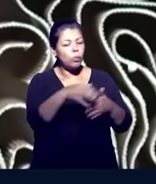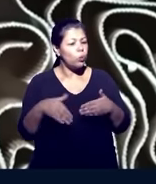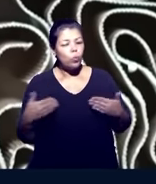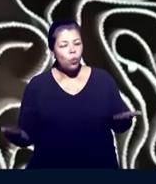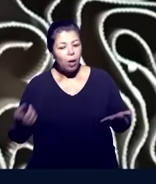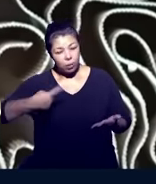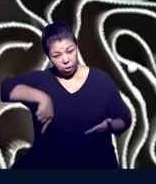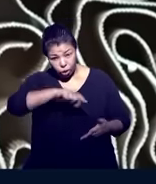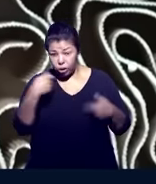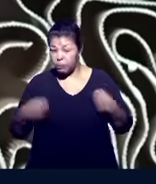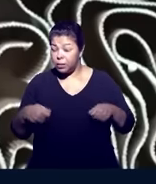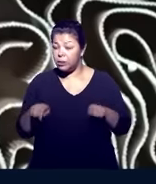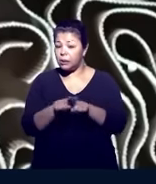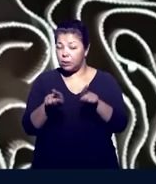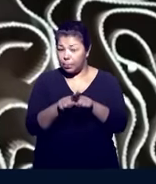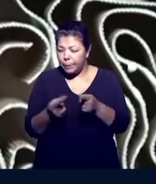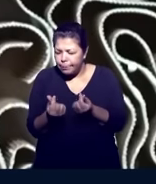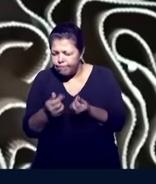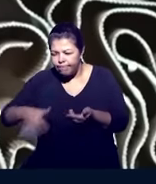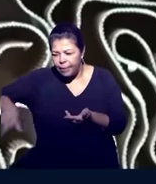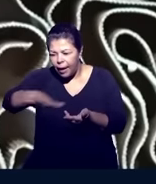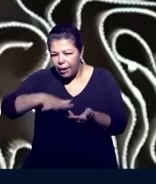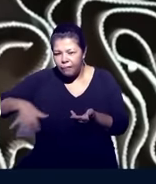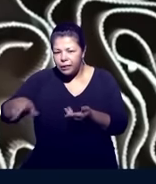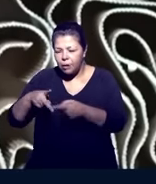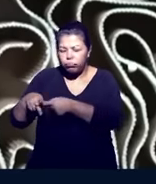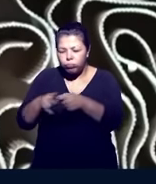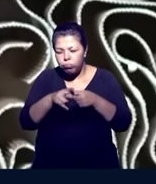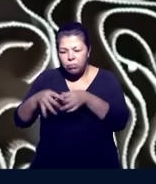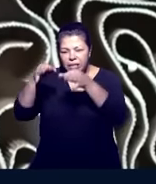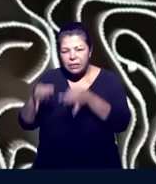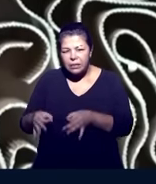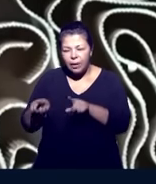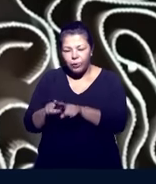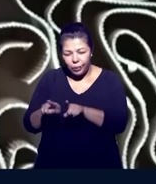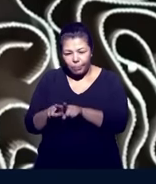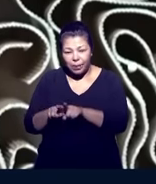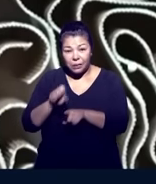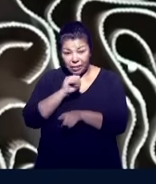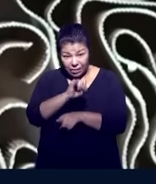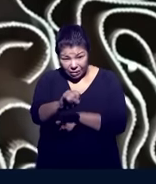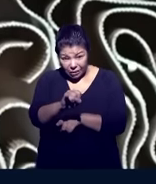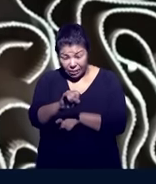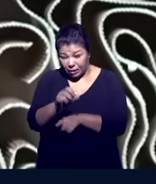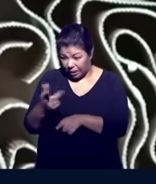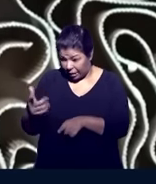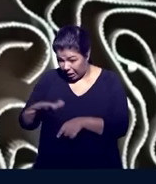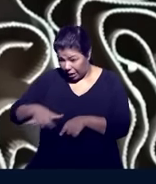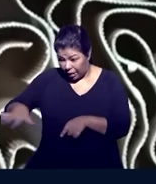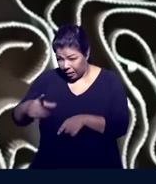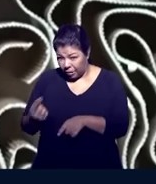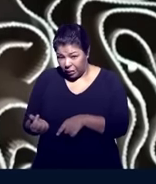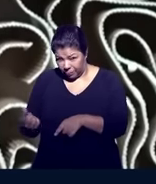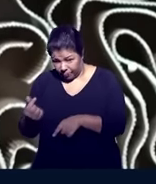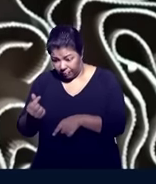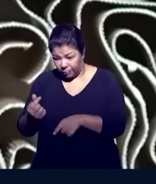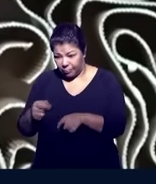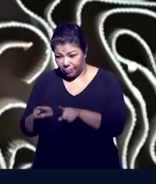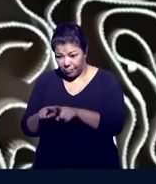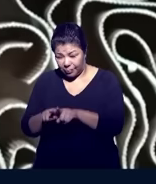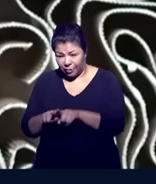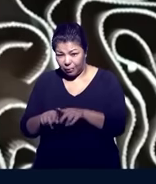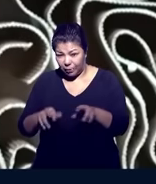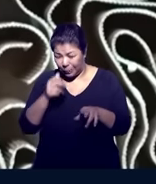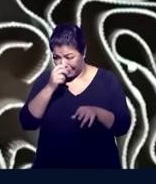fiscais em ordem essas coisas juntas se a gente não tiver um país com ajuste fiscal caminhando vai faltar dinheiro para